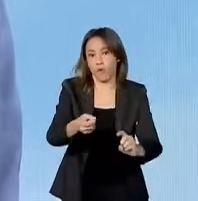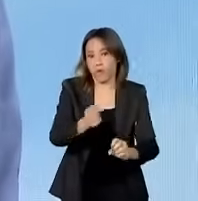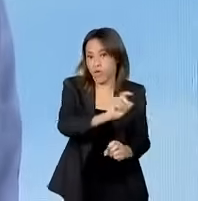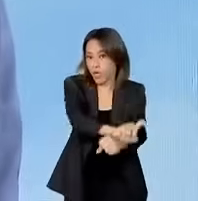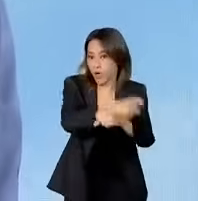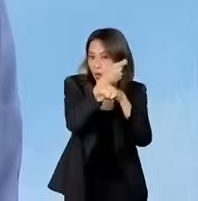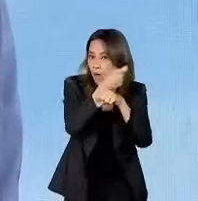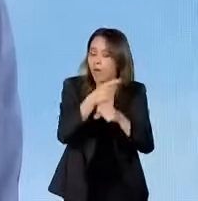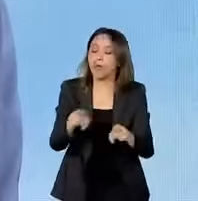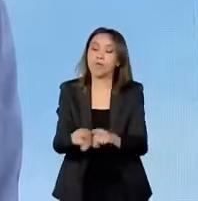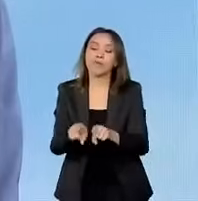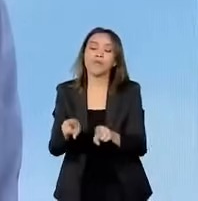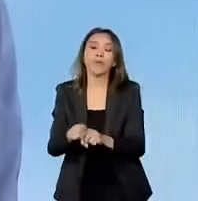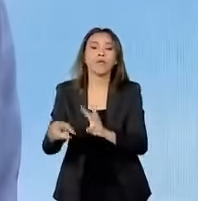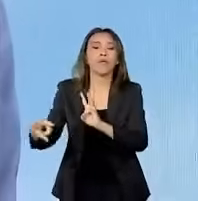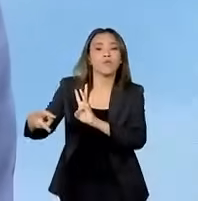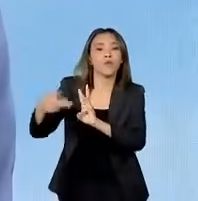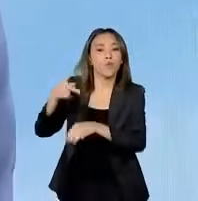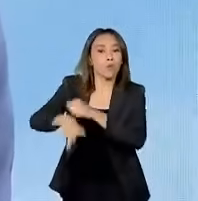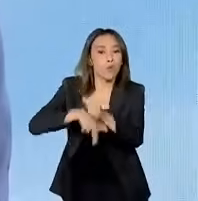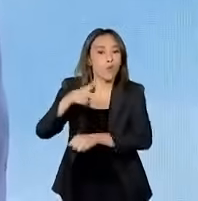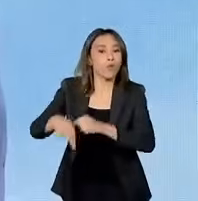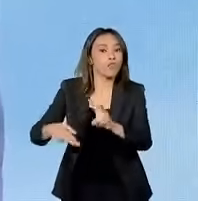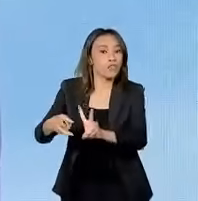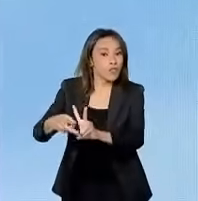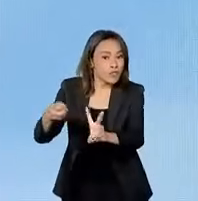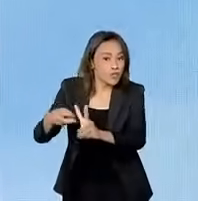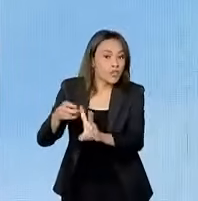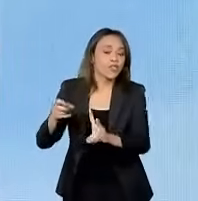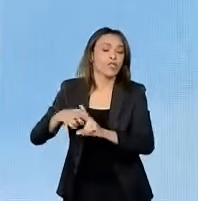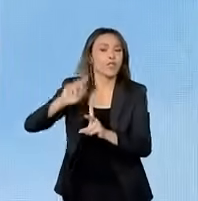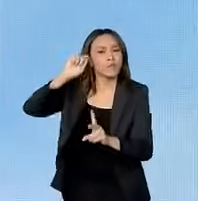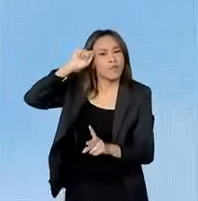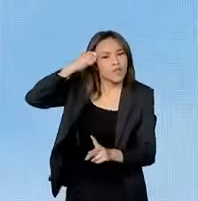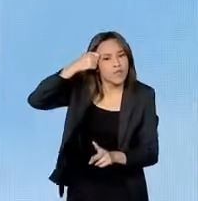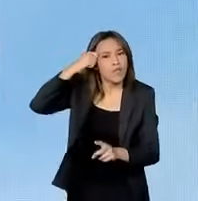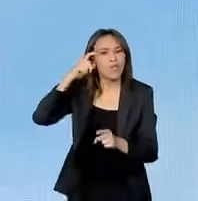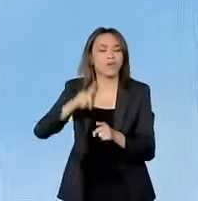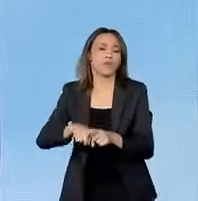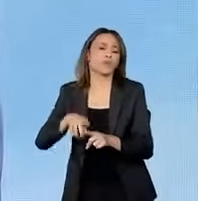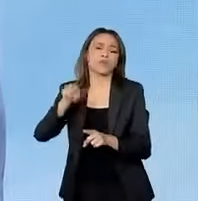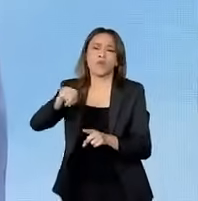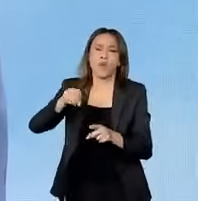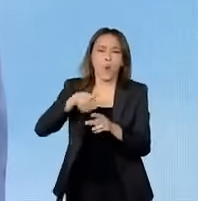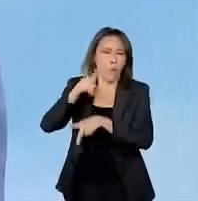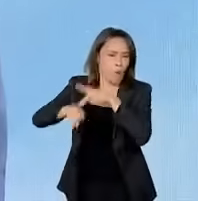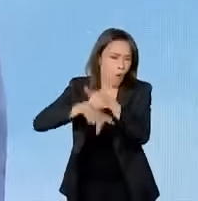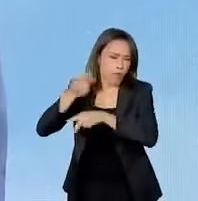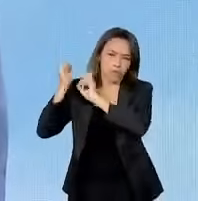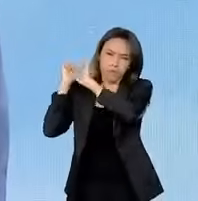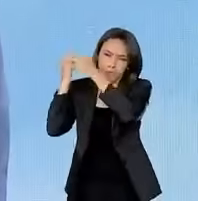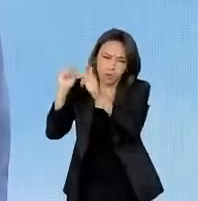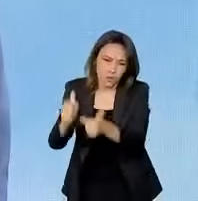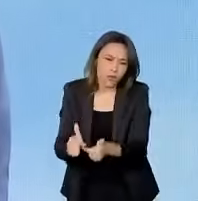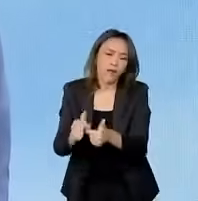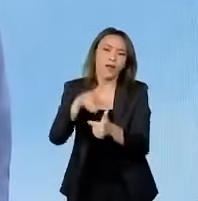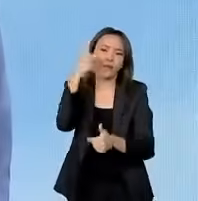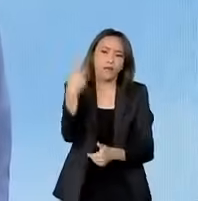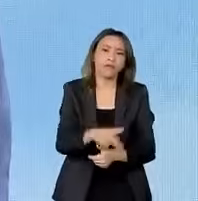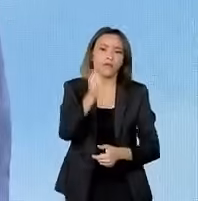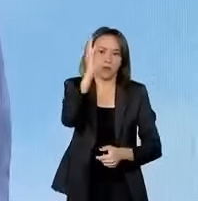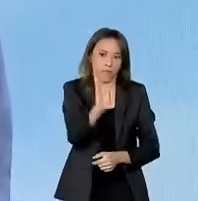da dívida que esse país tem com pretos e pretas, com negros e negras e com os povos originários do nosso